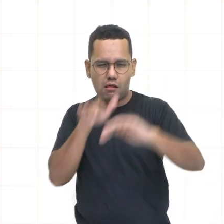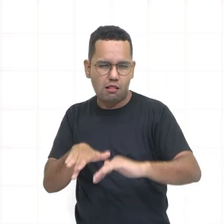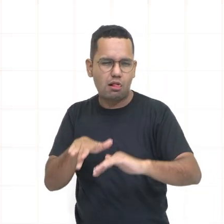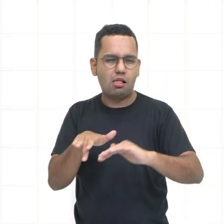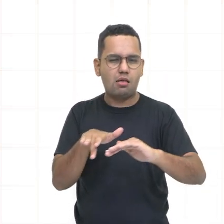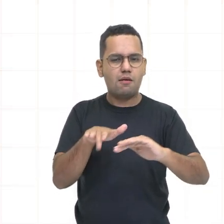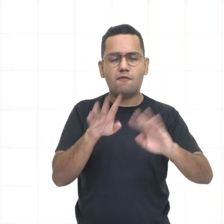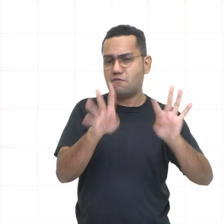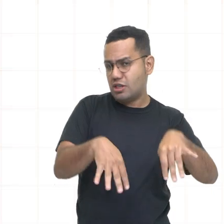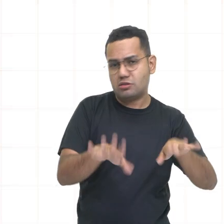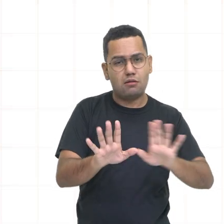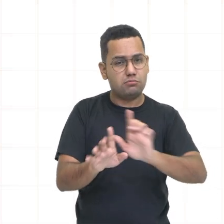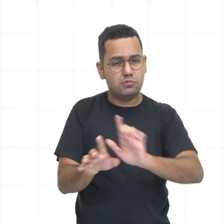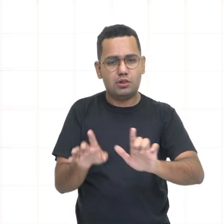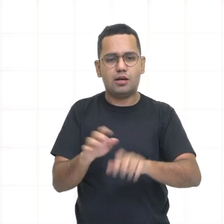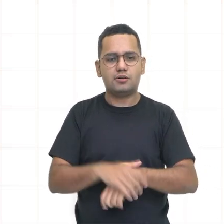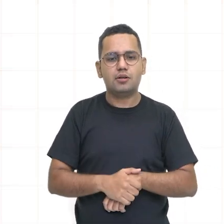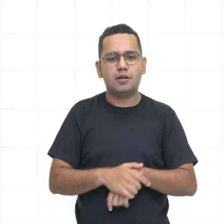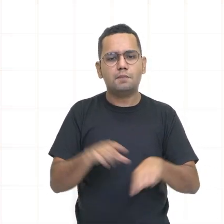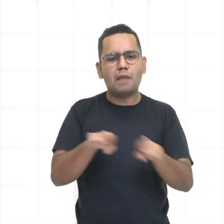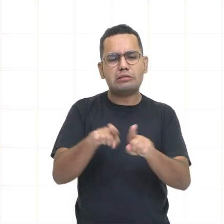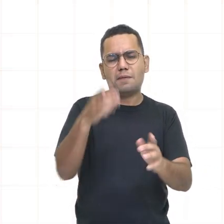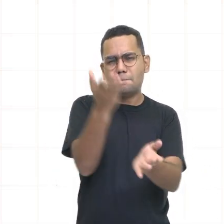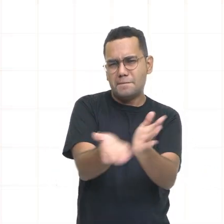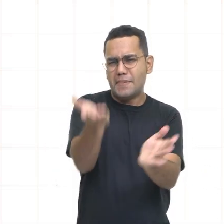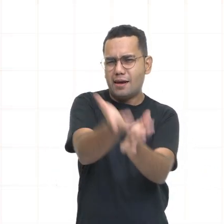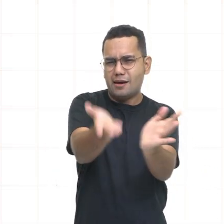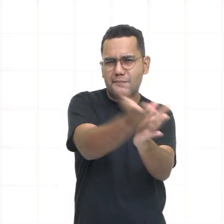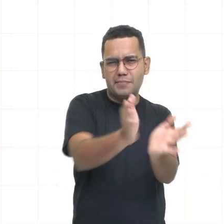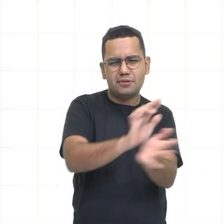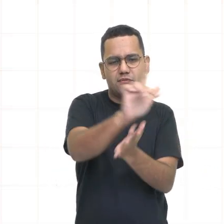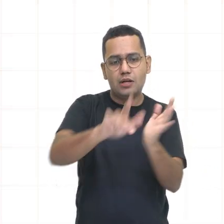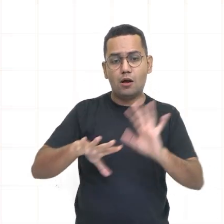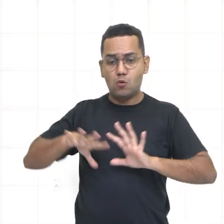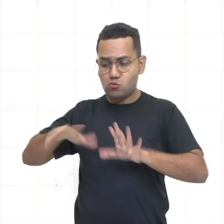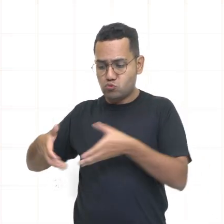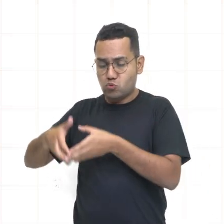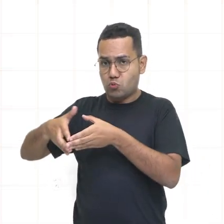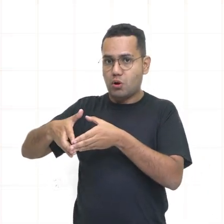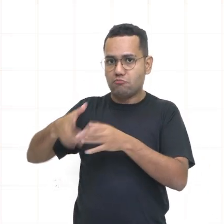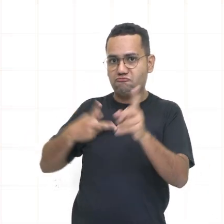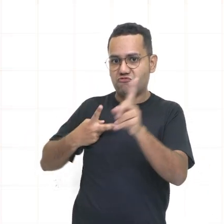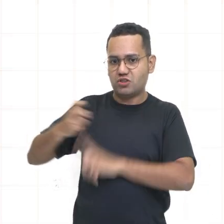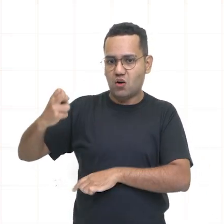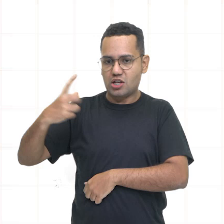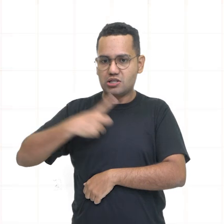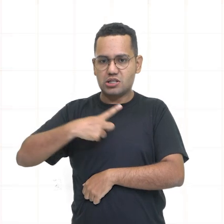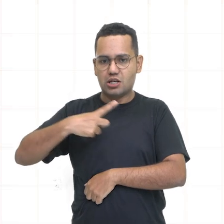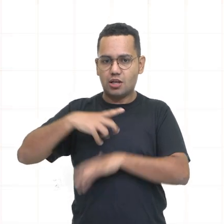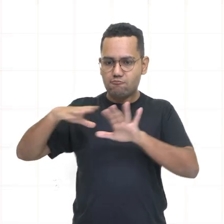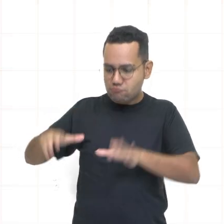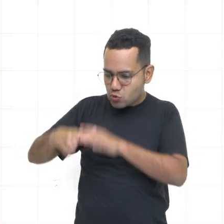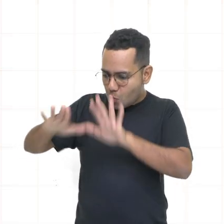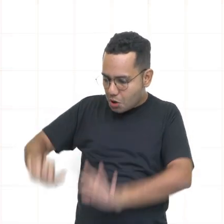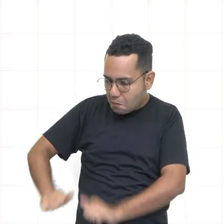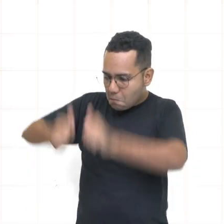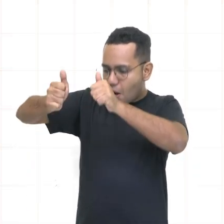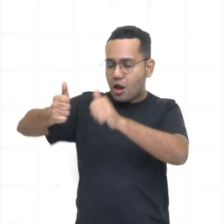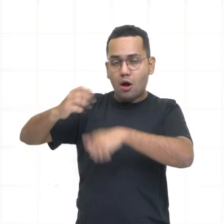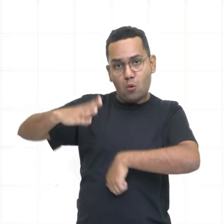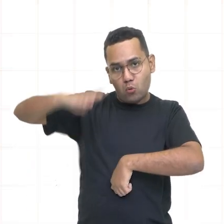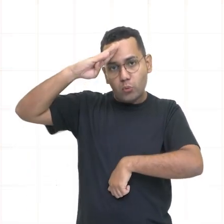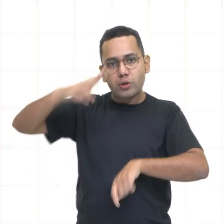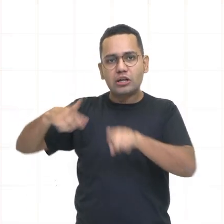e o início de uma série de derrotas. A vitória soviética vai reforçar a moral do Exército Vermelho e dos